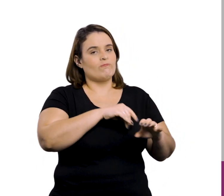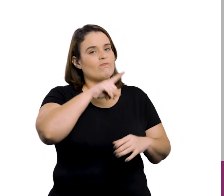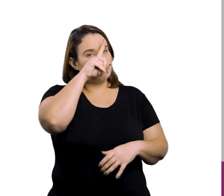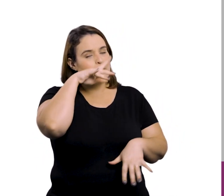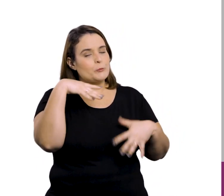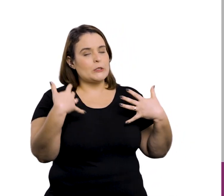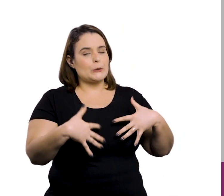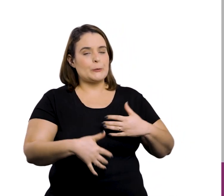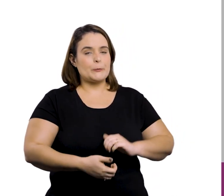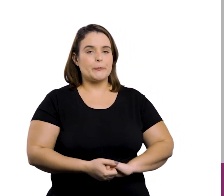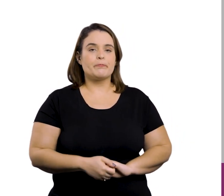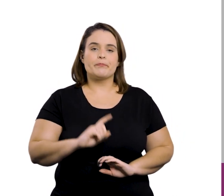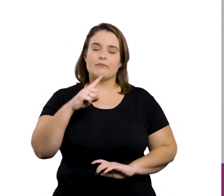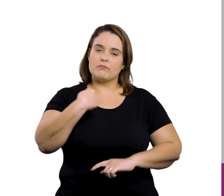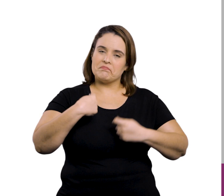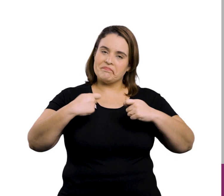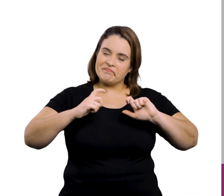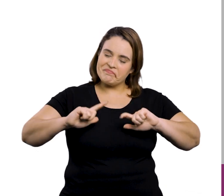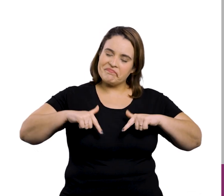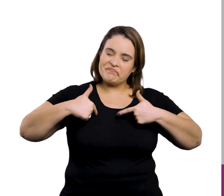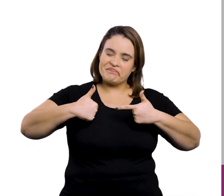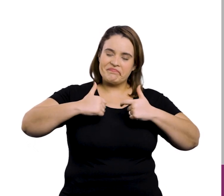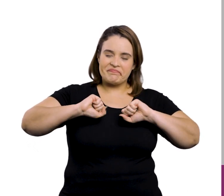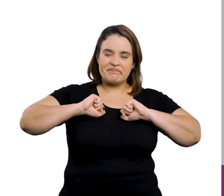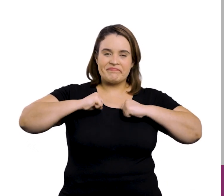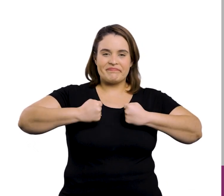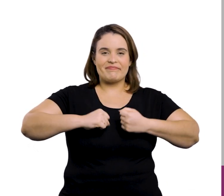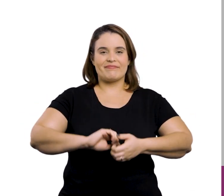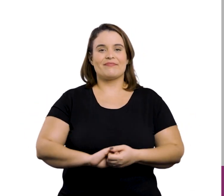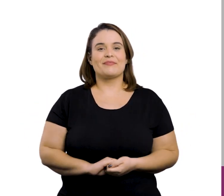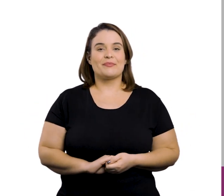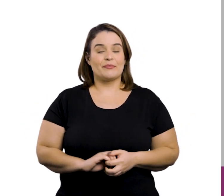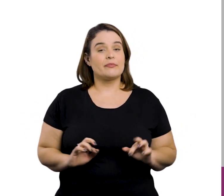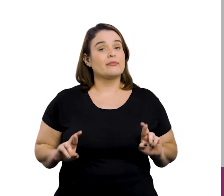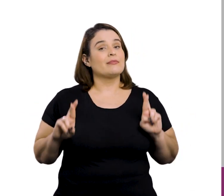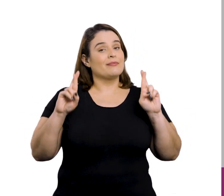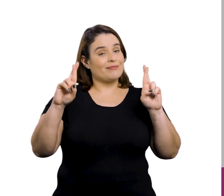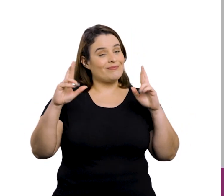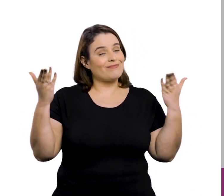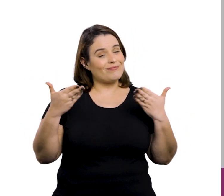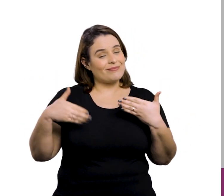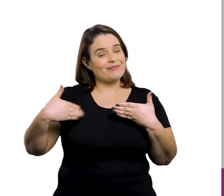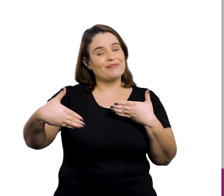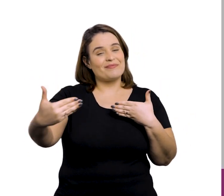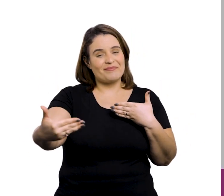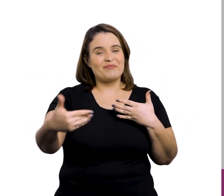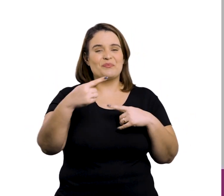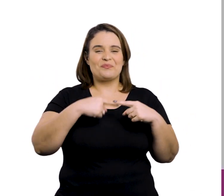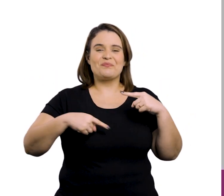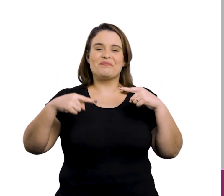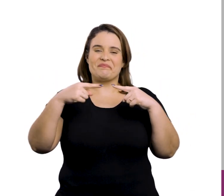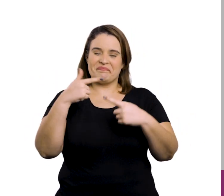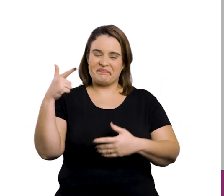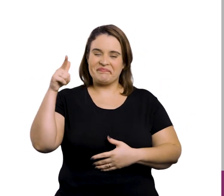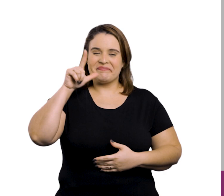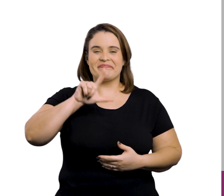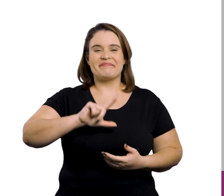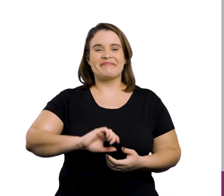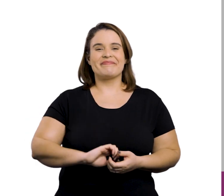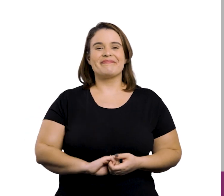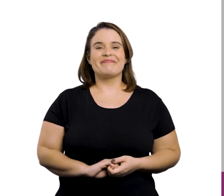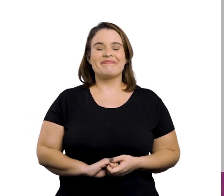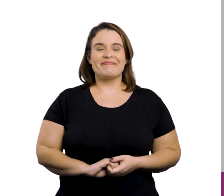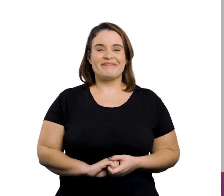que o direito à educação está ameaçado e que precisamos lutar por ele. Esperamos que as seguintes